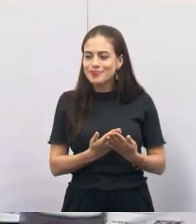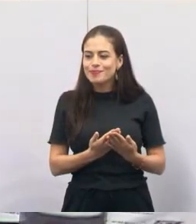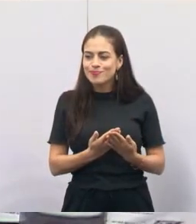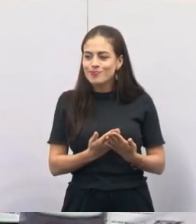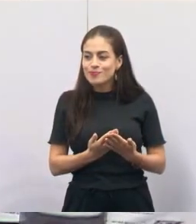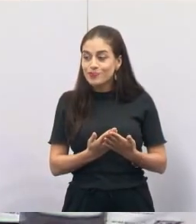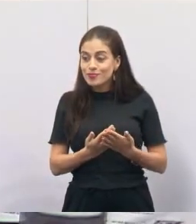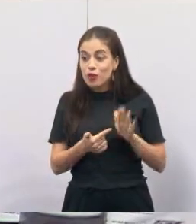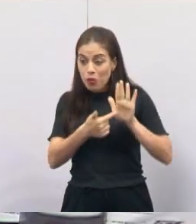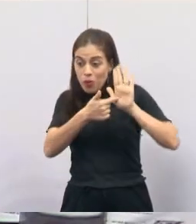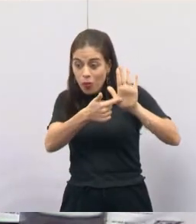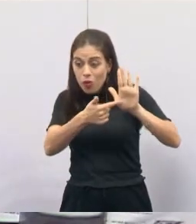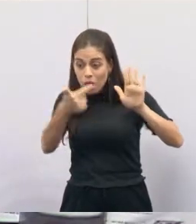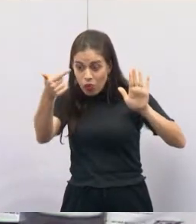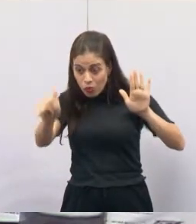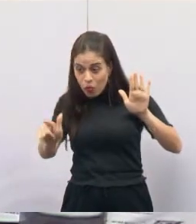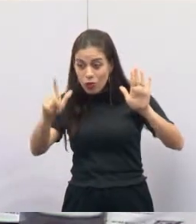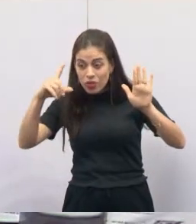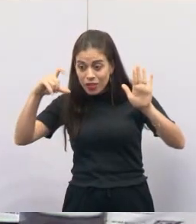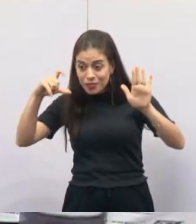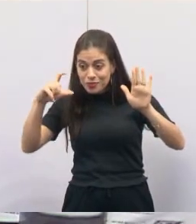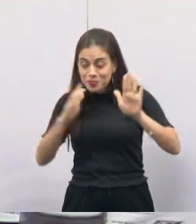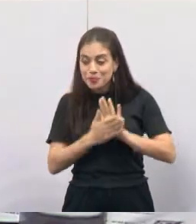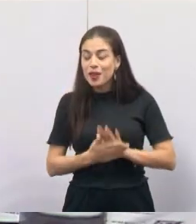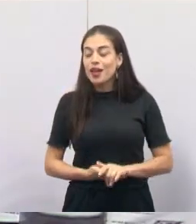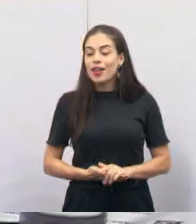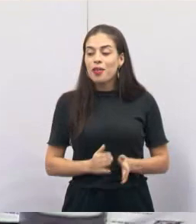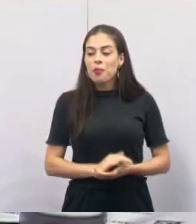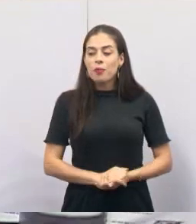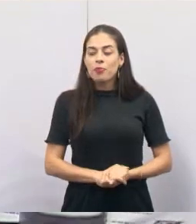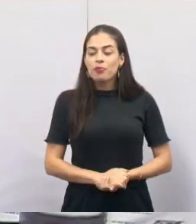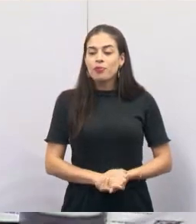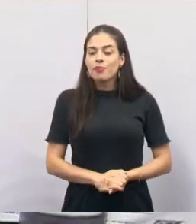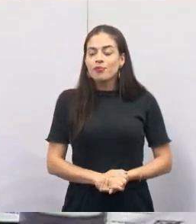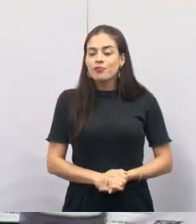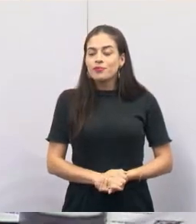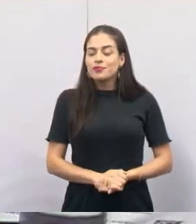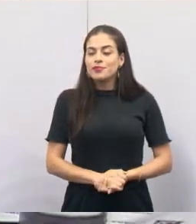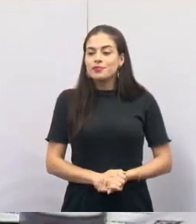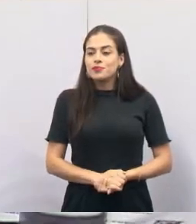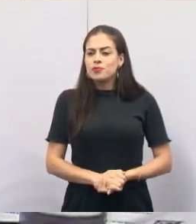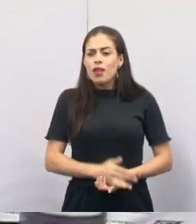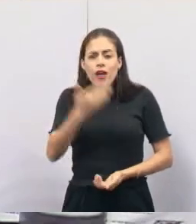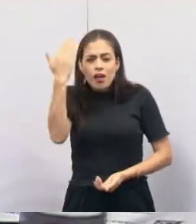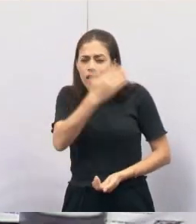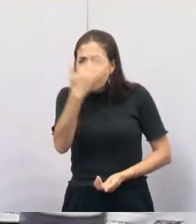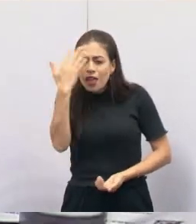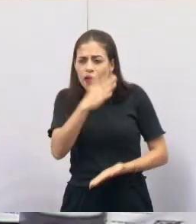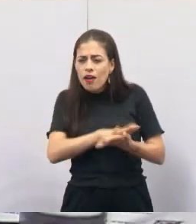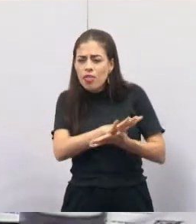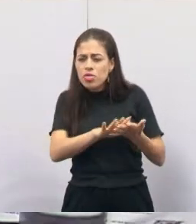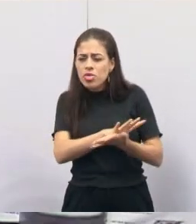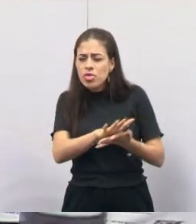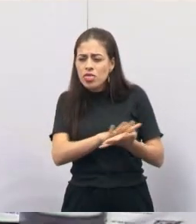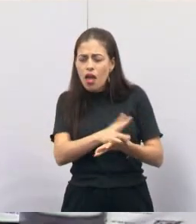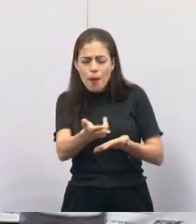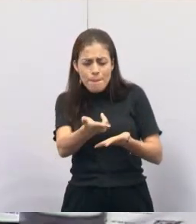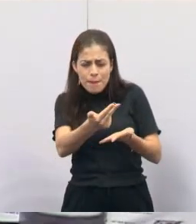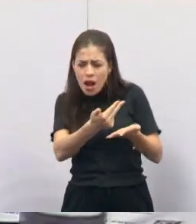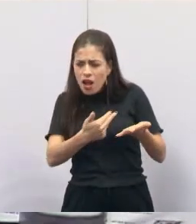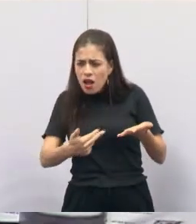Olha para você ver outra foto aqui. Aonde se viu isso? Não está enxergando nada.